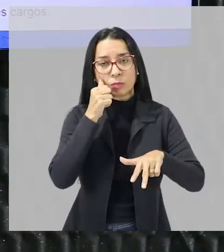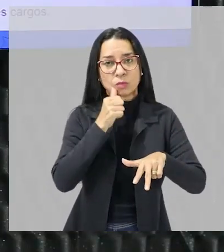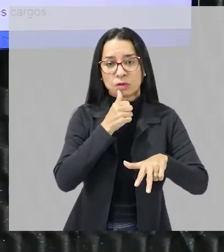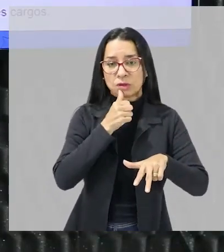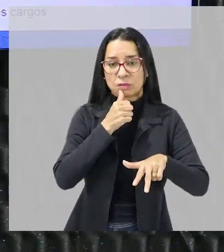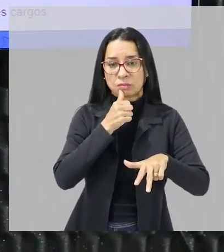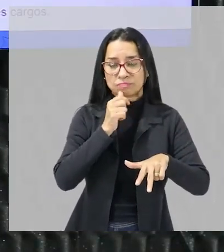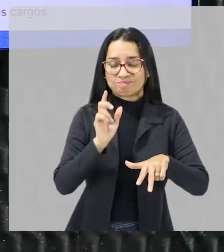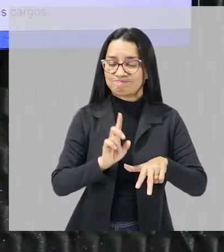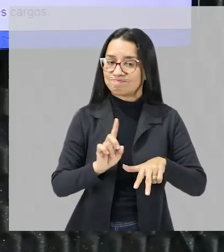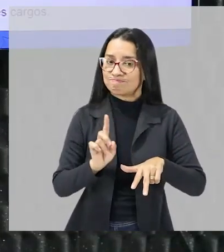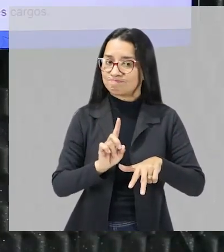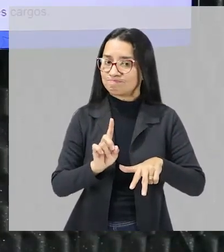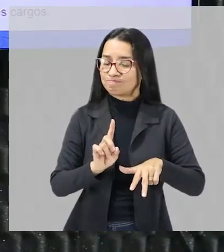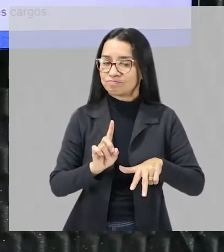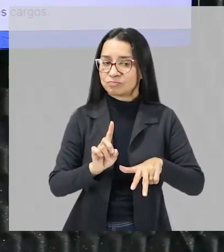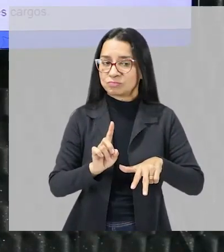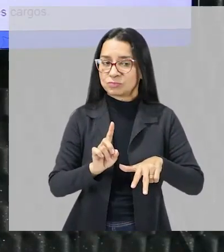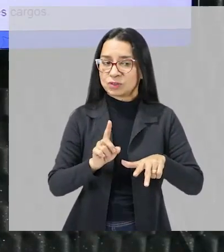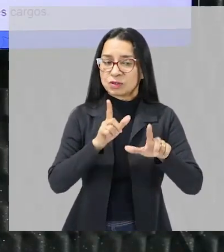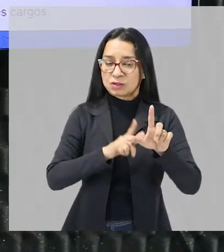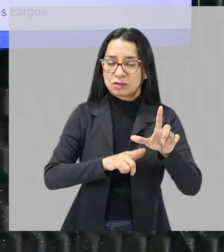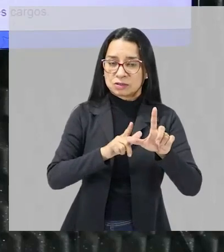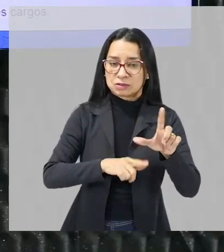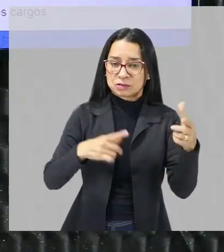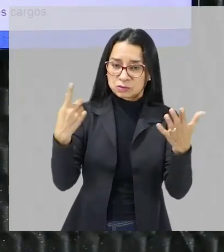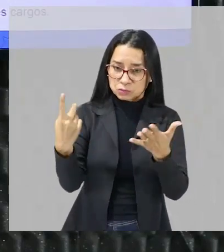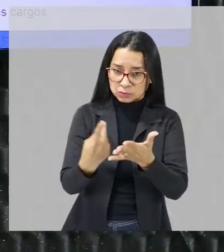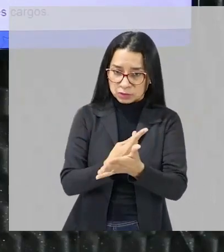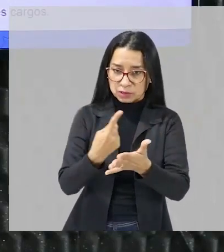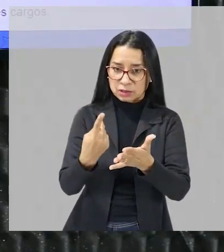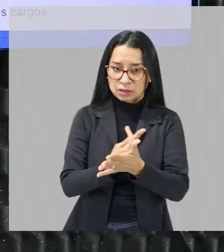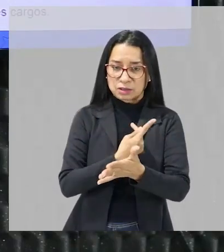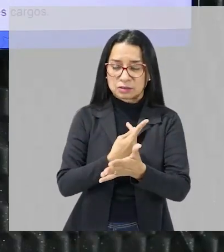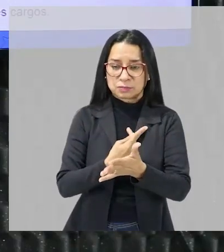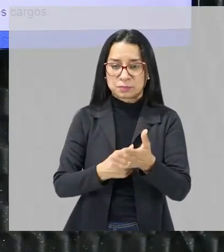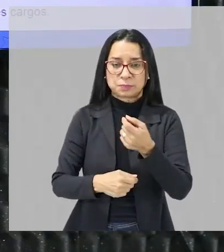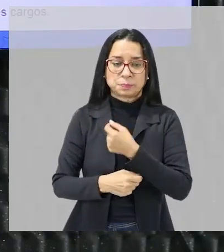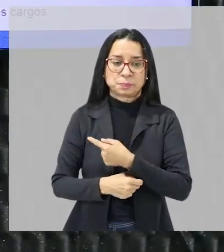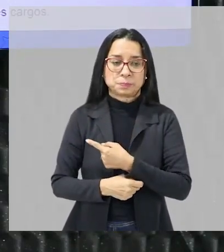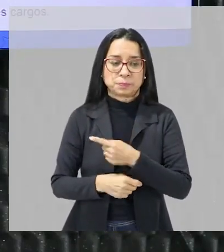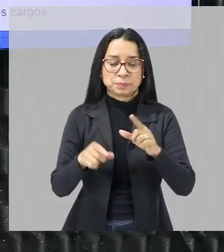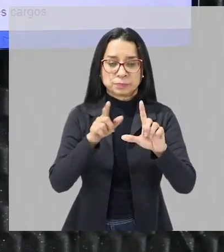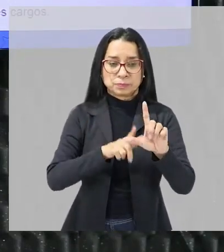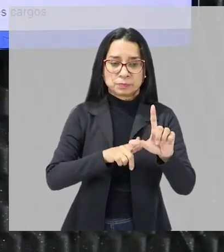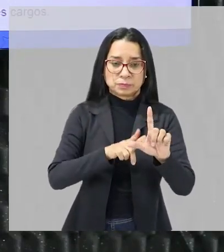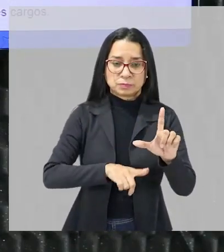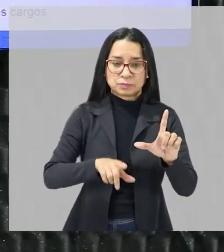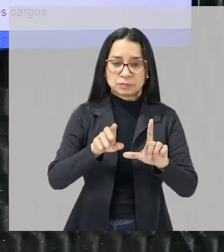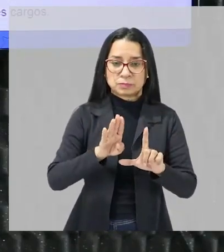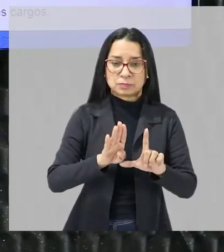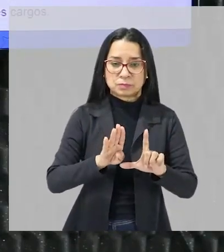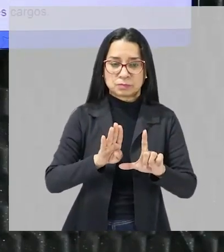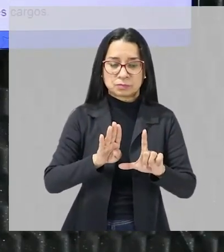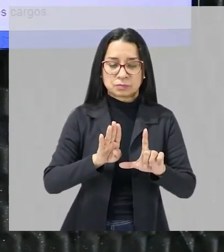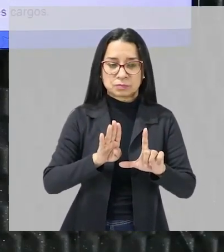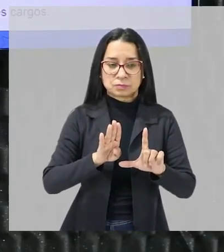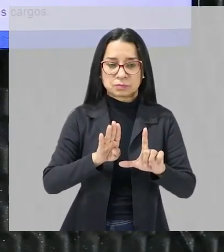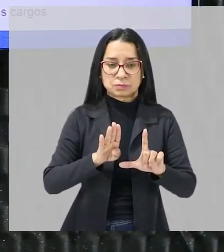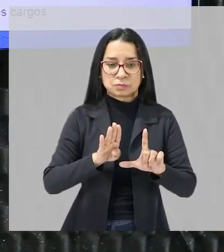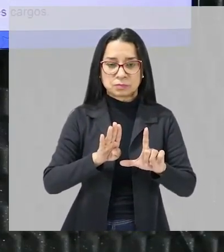nesse assunto. Então a letra A está fugindo do tema da questão. Não pode ser a nossa opção correta. A letra B